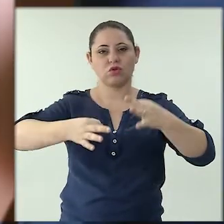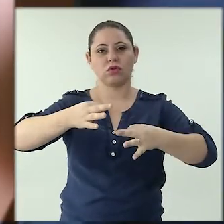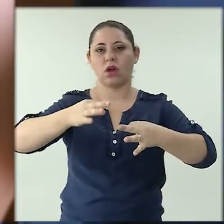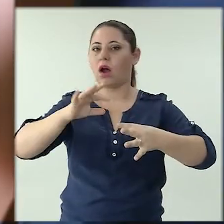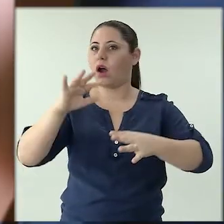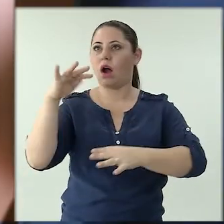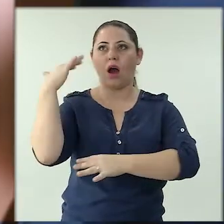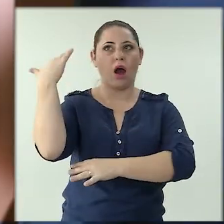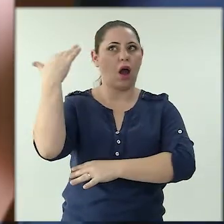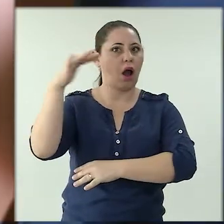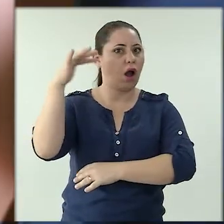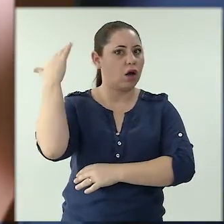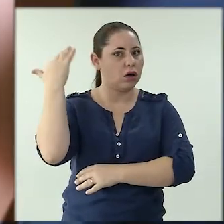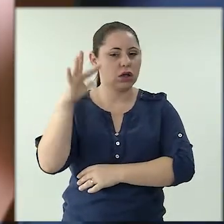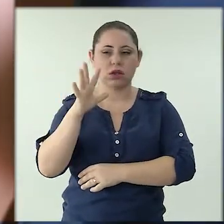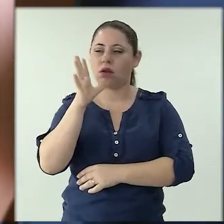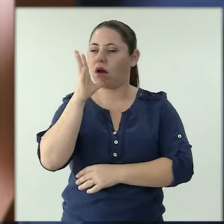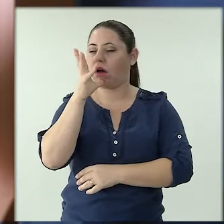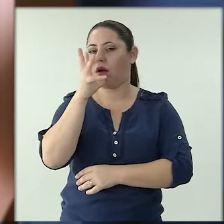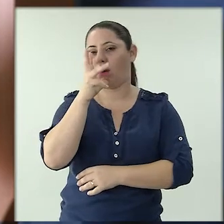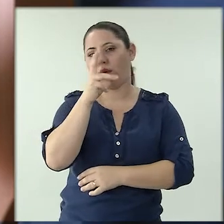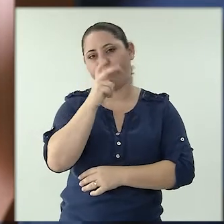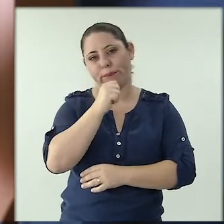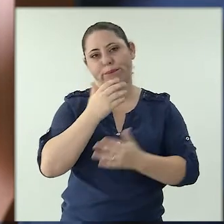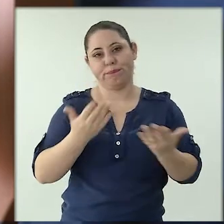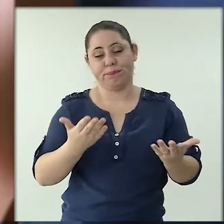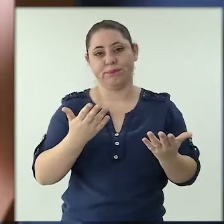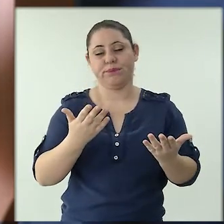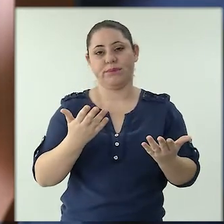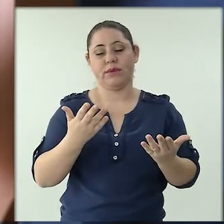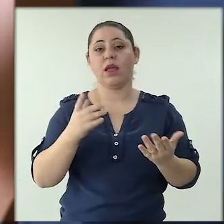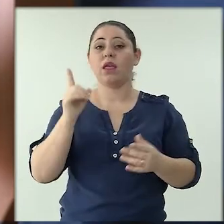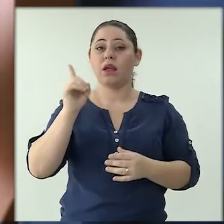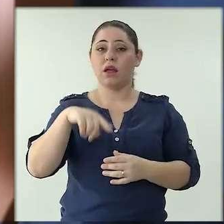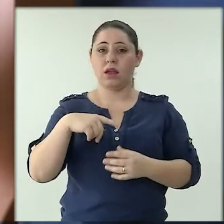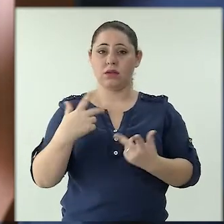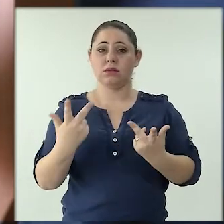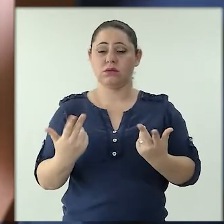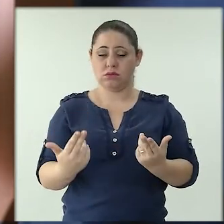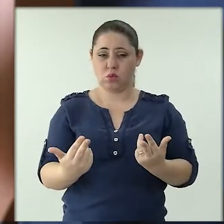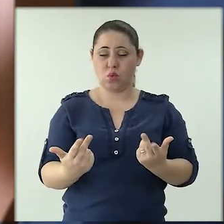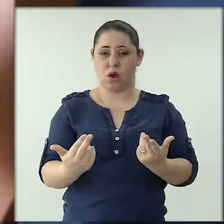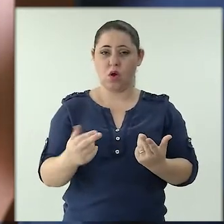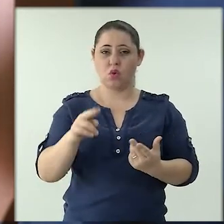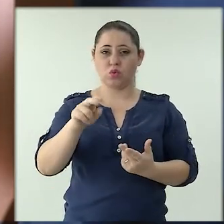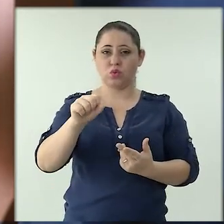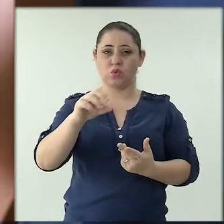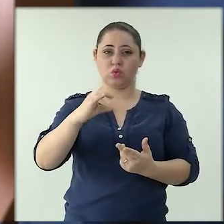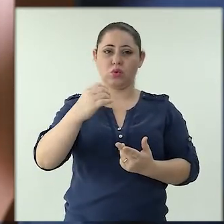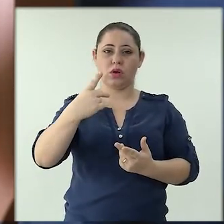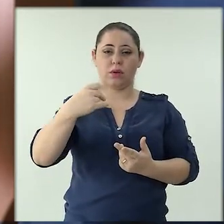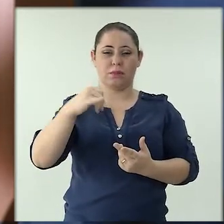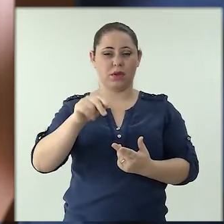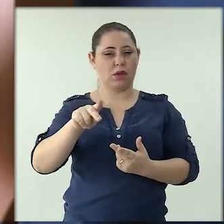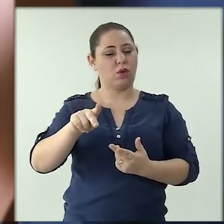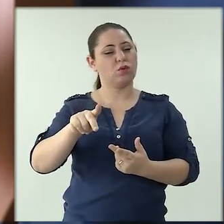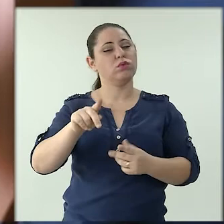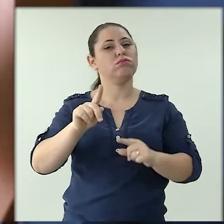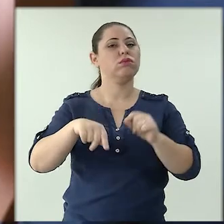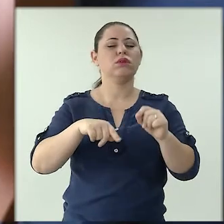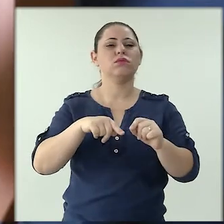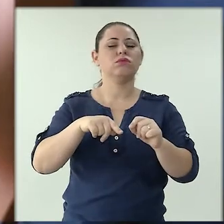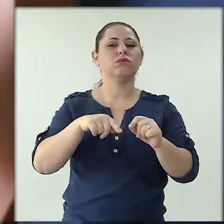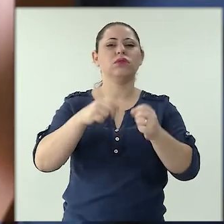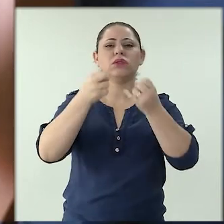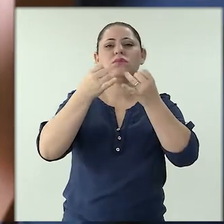justiça é absurdamente caro e absurdamente demorado. Isso vale também para o uso capião extrajudicial? O que a gente pode tecer